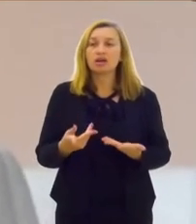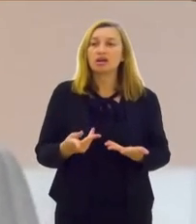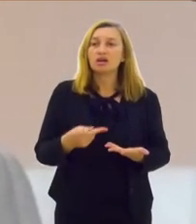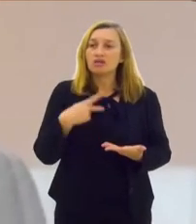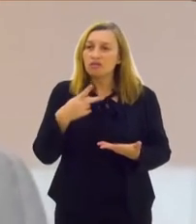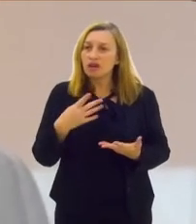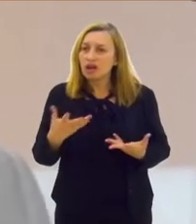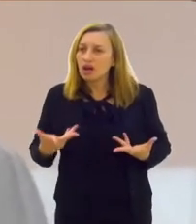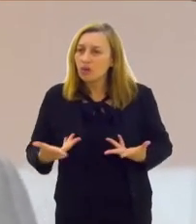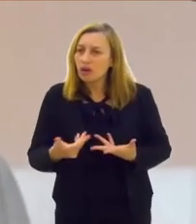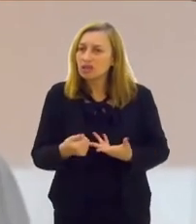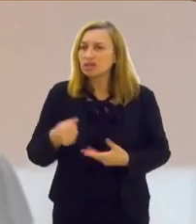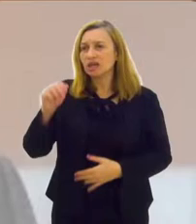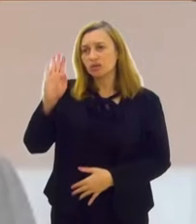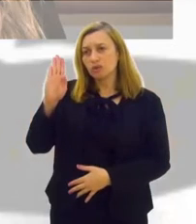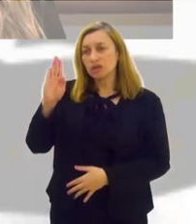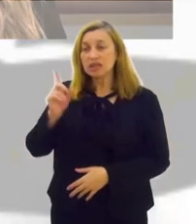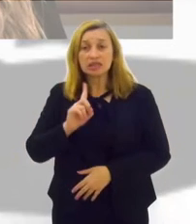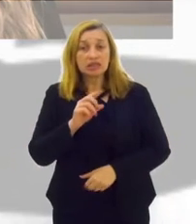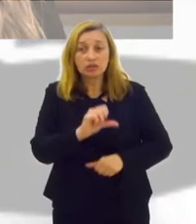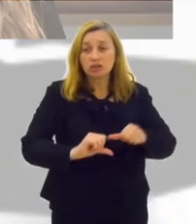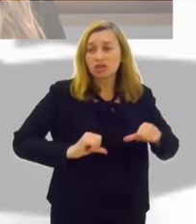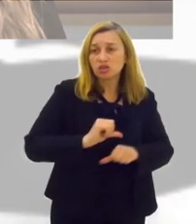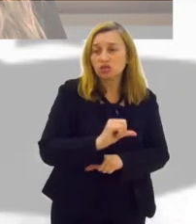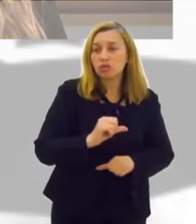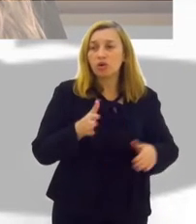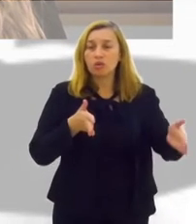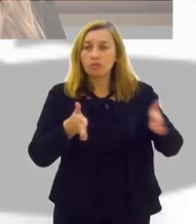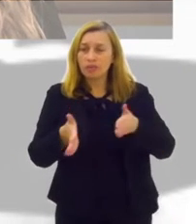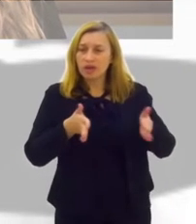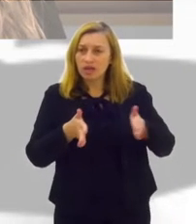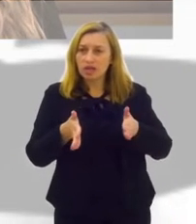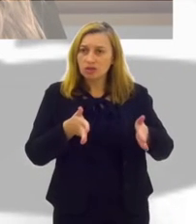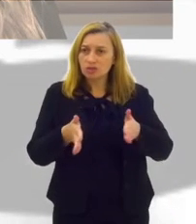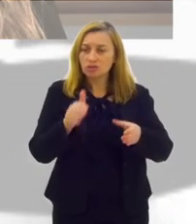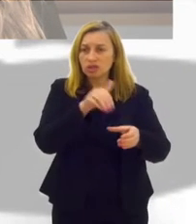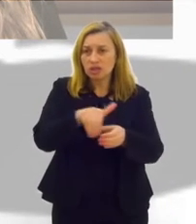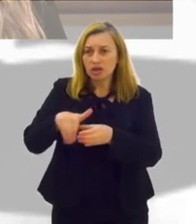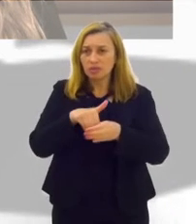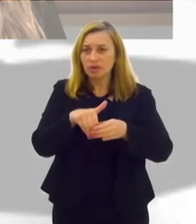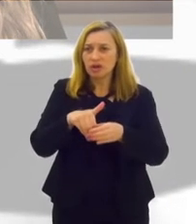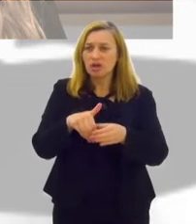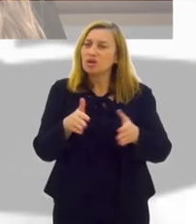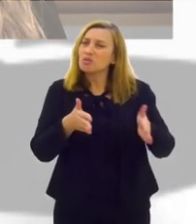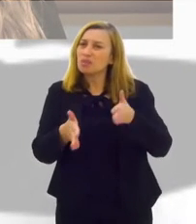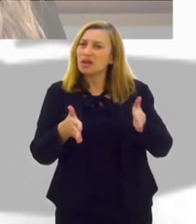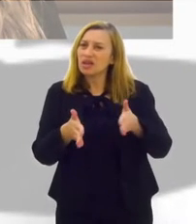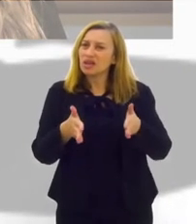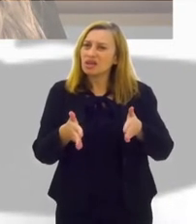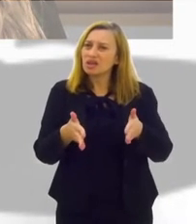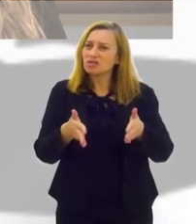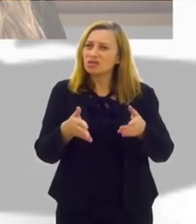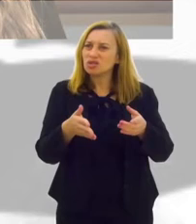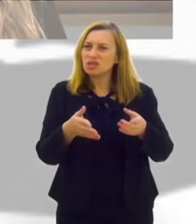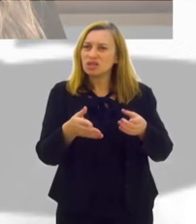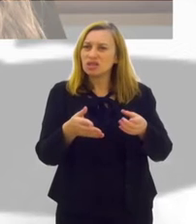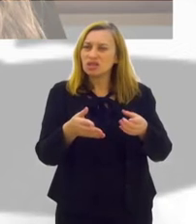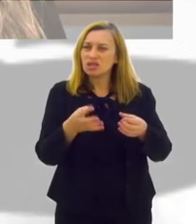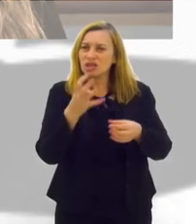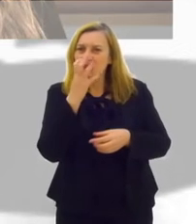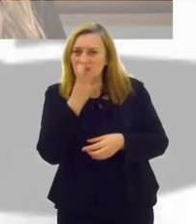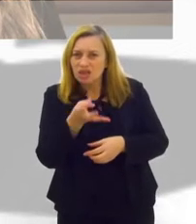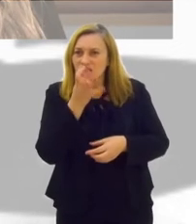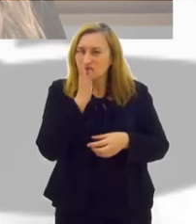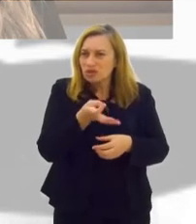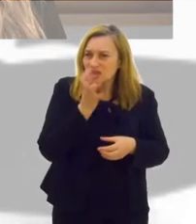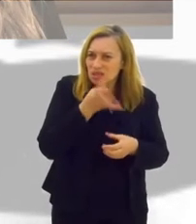as virtudes do seu próprio candidato e não transformar o período de campanha eleitoral em um período de meros ataques,